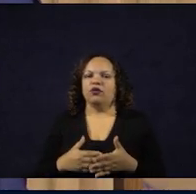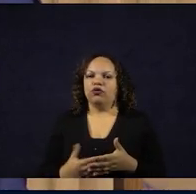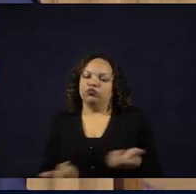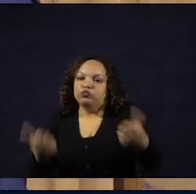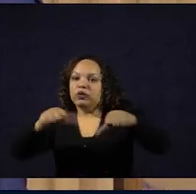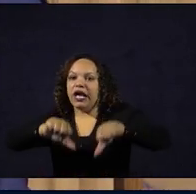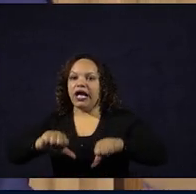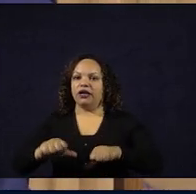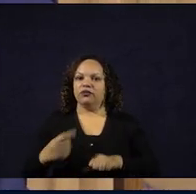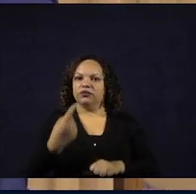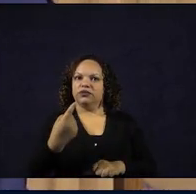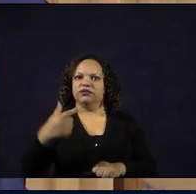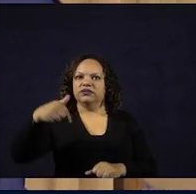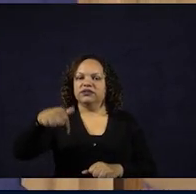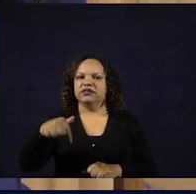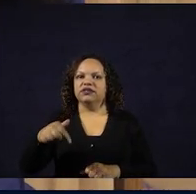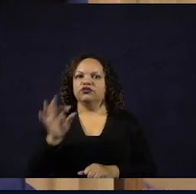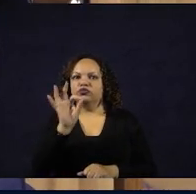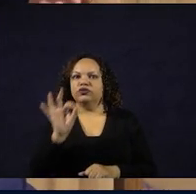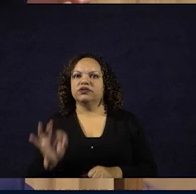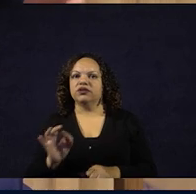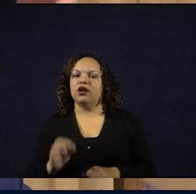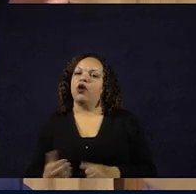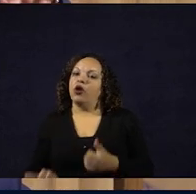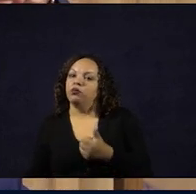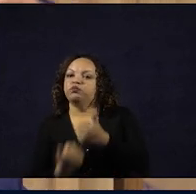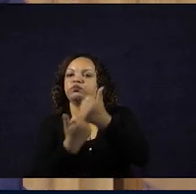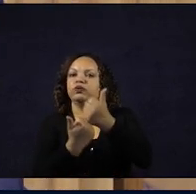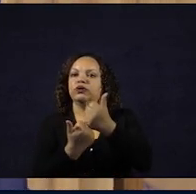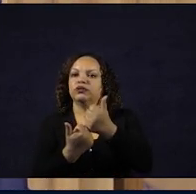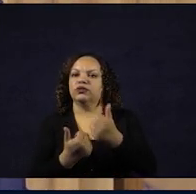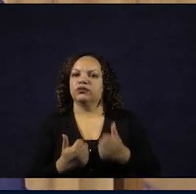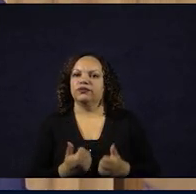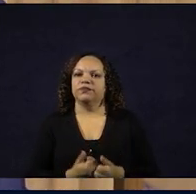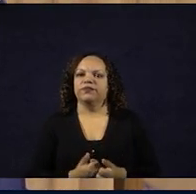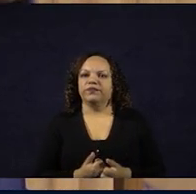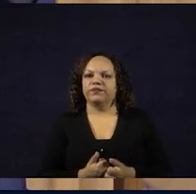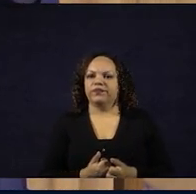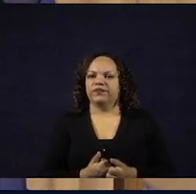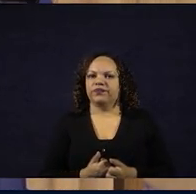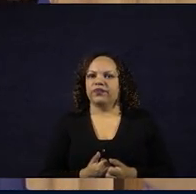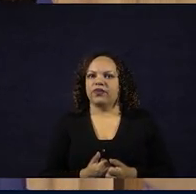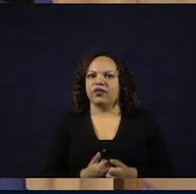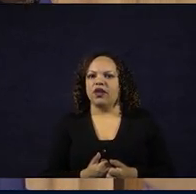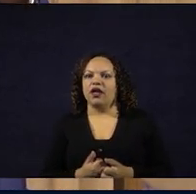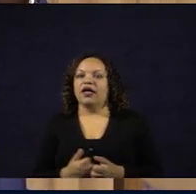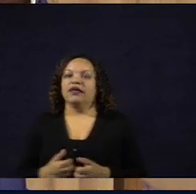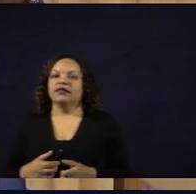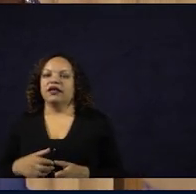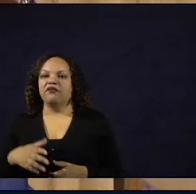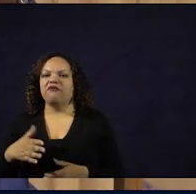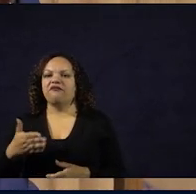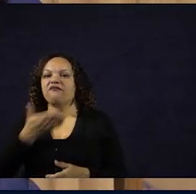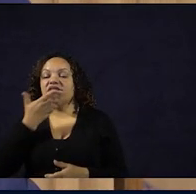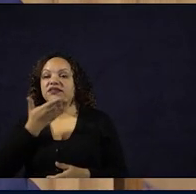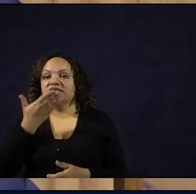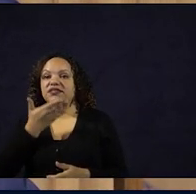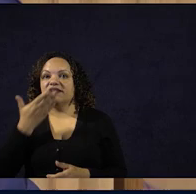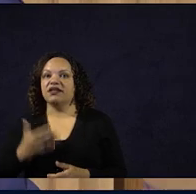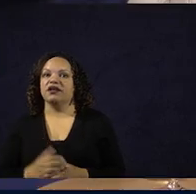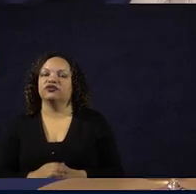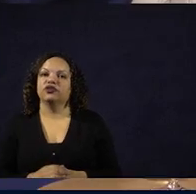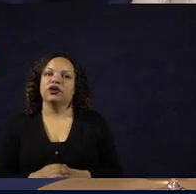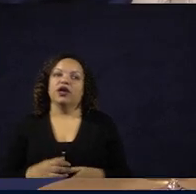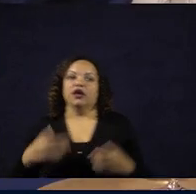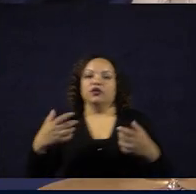alíquota caiu para 17 ele agora é um apoiador do Iva né então acho que tem algumas facilidades e finalmente